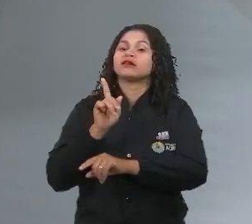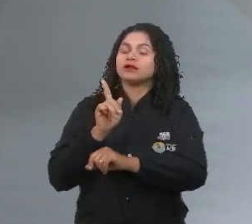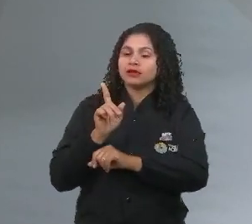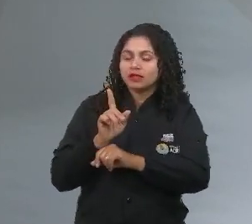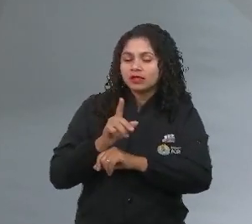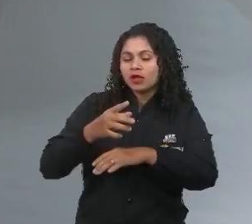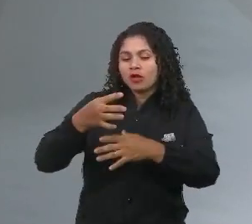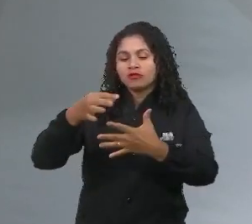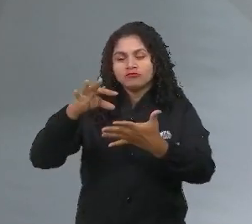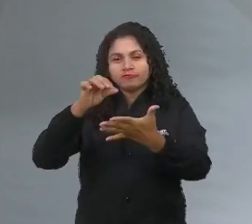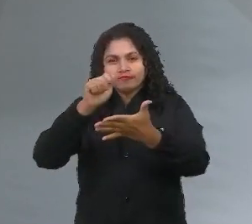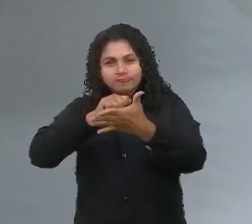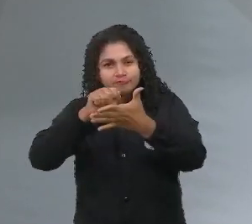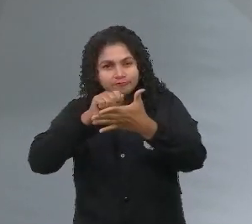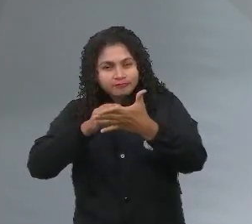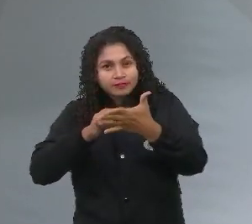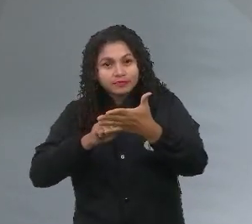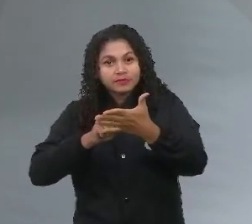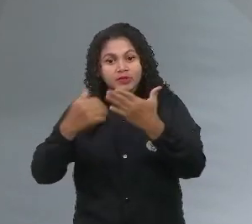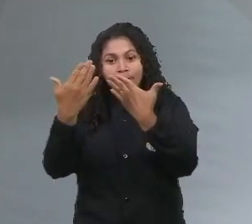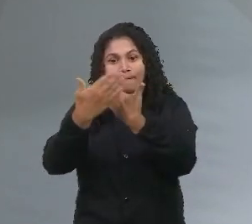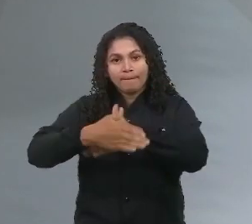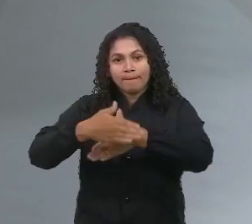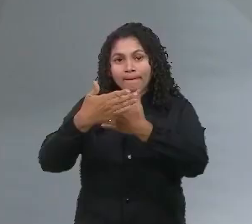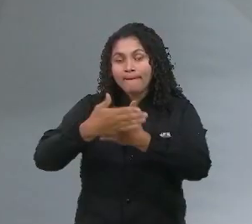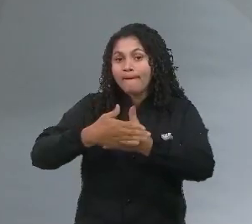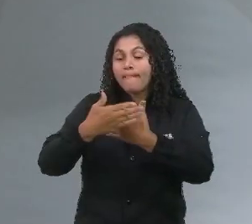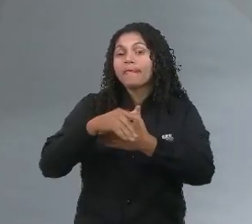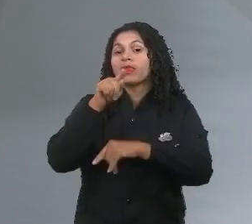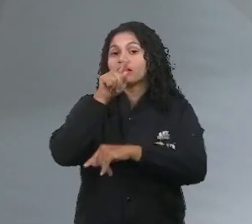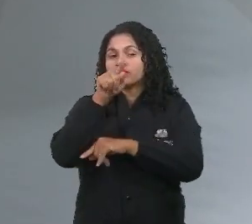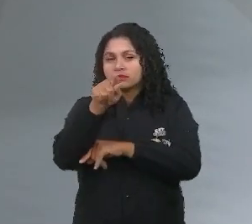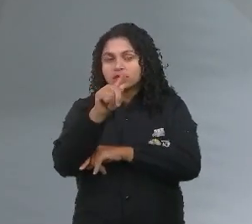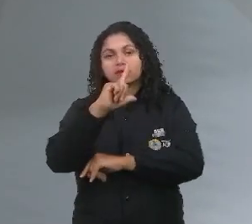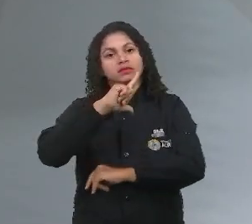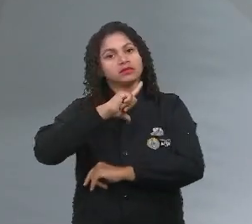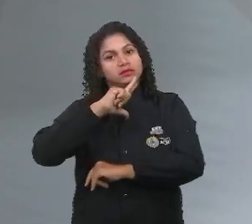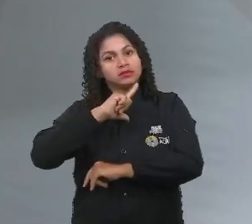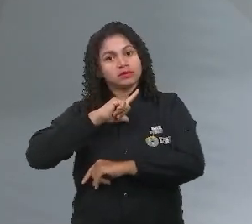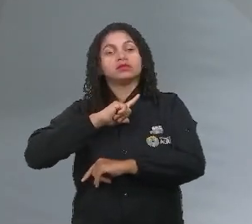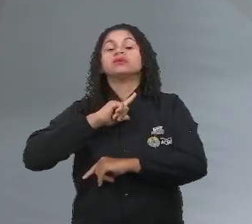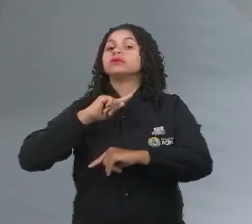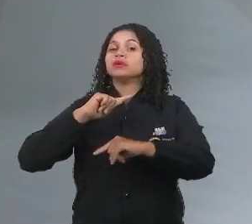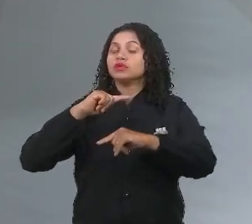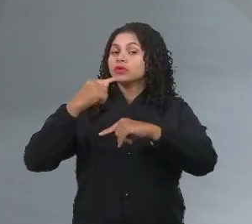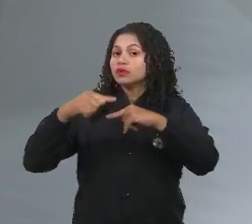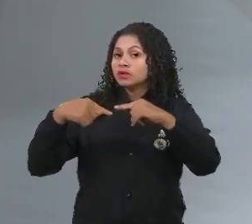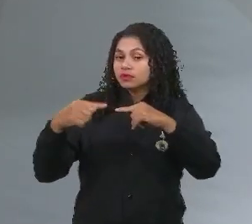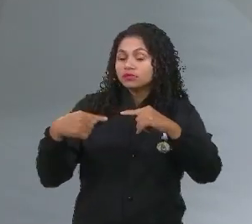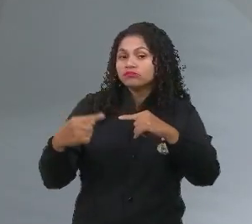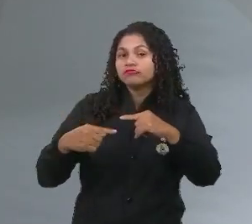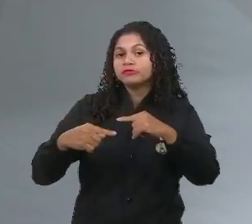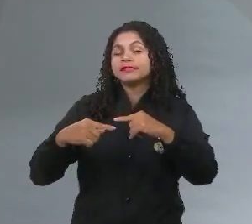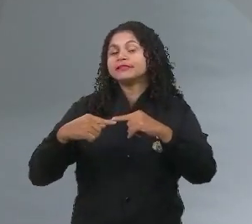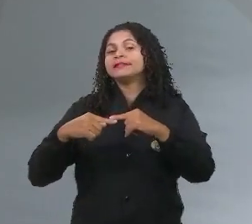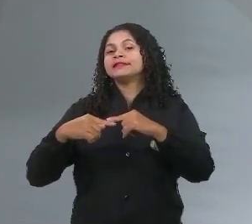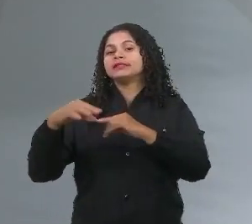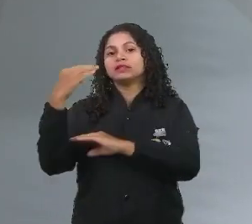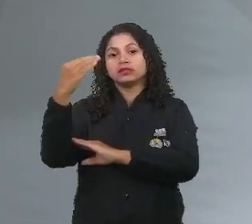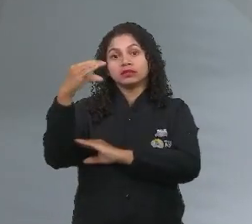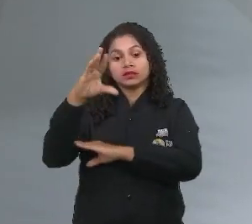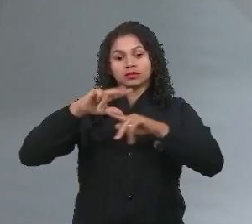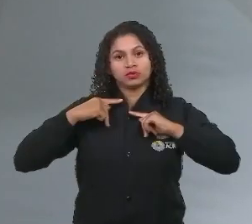estiver realizando o Exame Nacional do Ensino Médio, você terá o componente de Ciências Humanas,